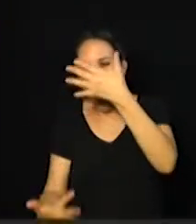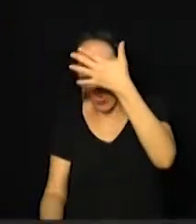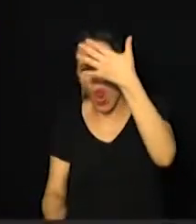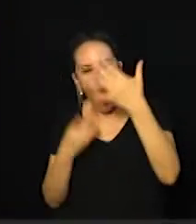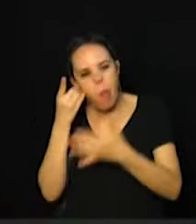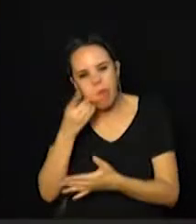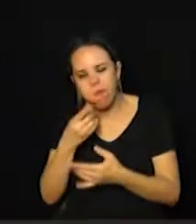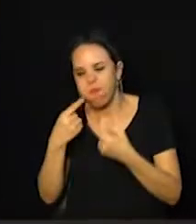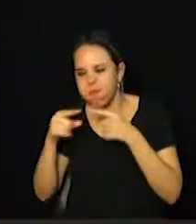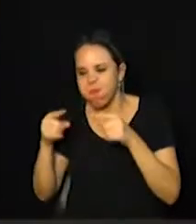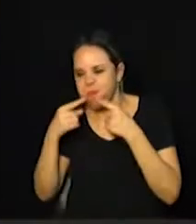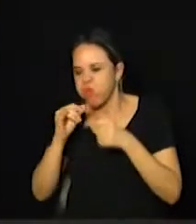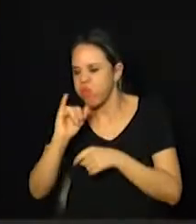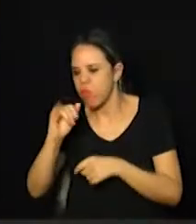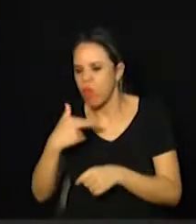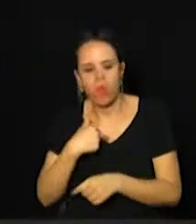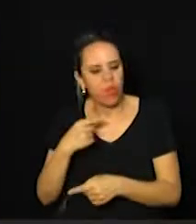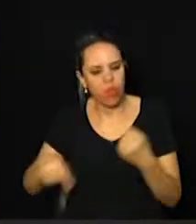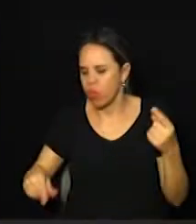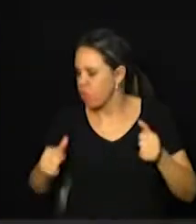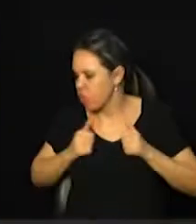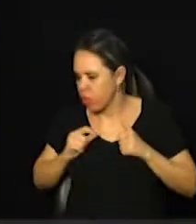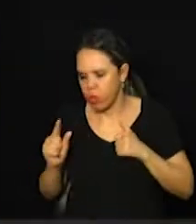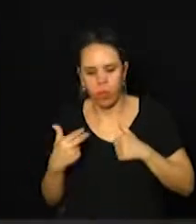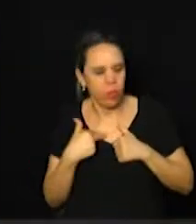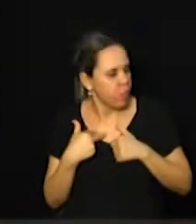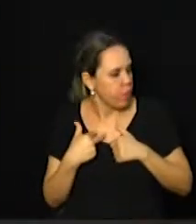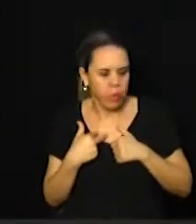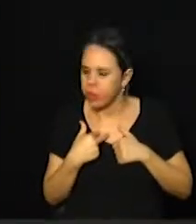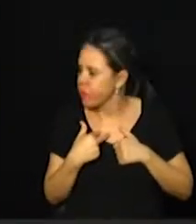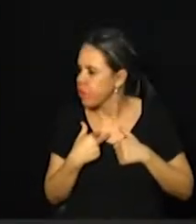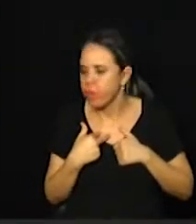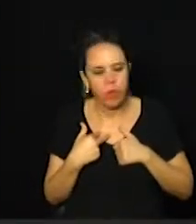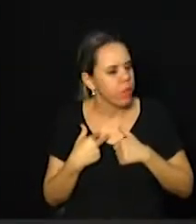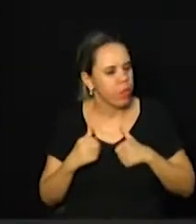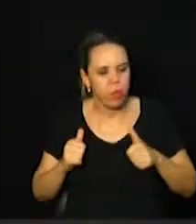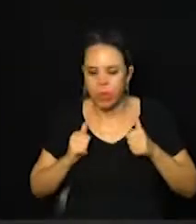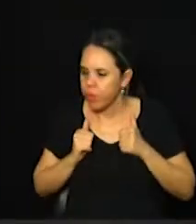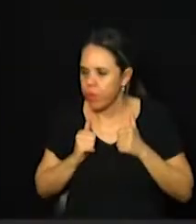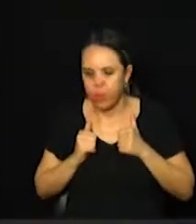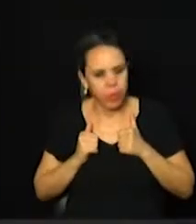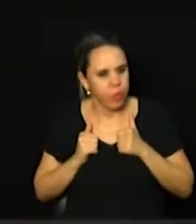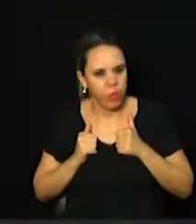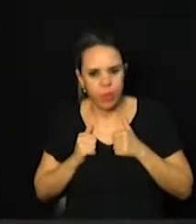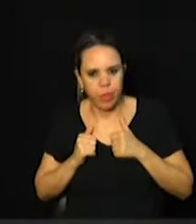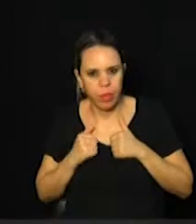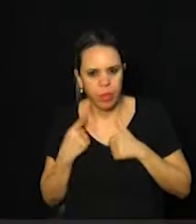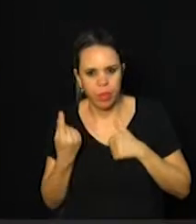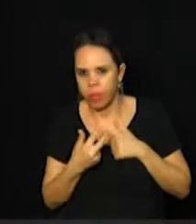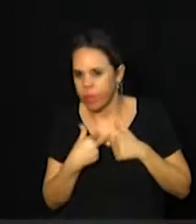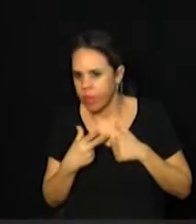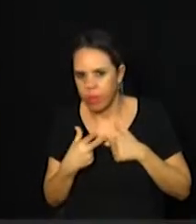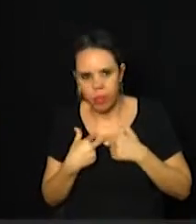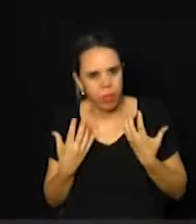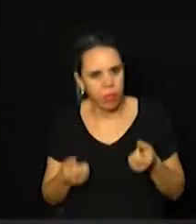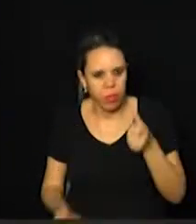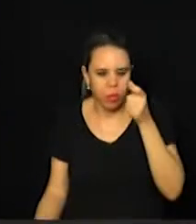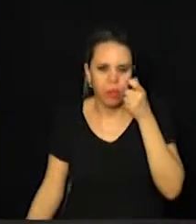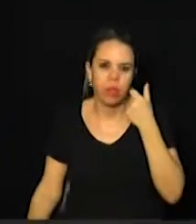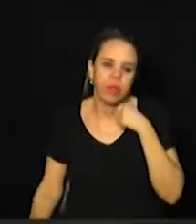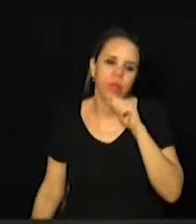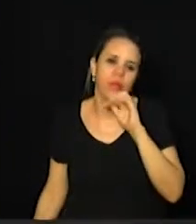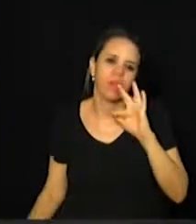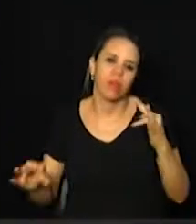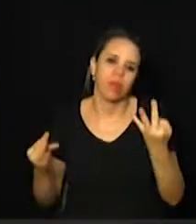Deputado e diga para eles não ao desemprego Não ao desemprego Porque nós não podemos mais ver Mães de